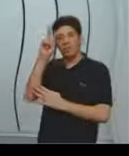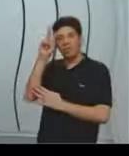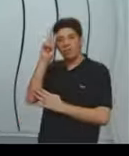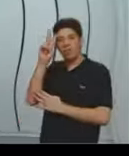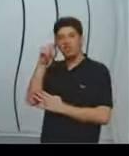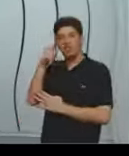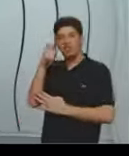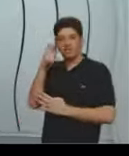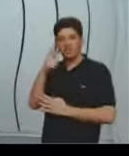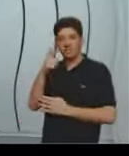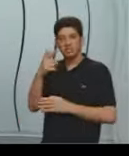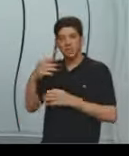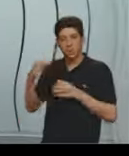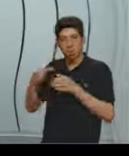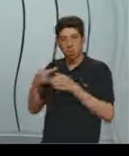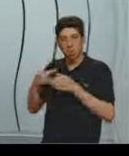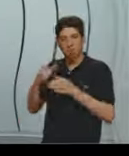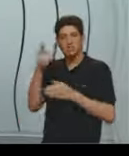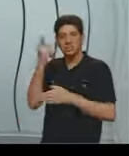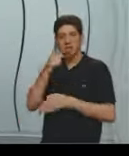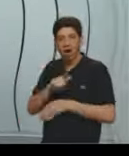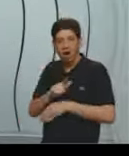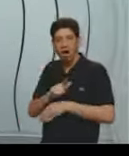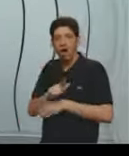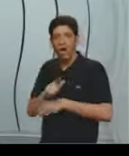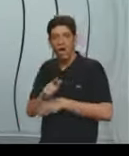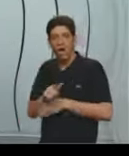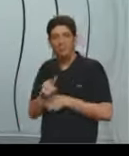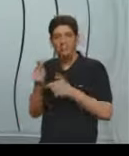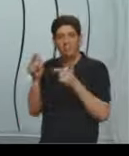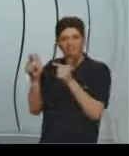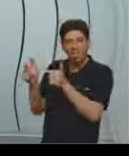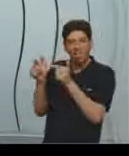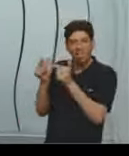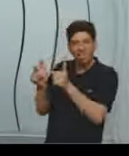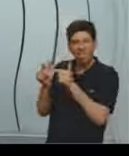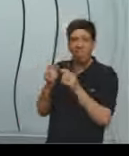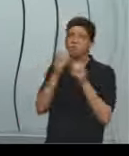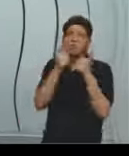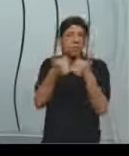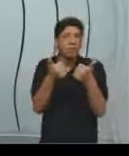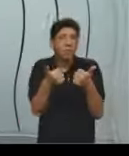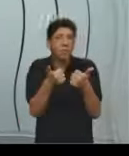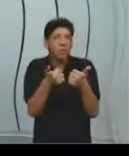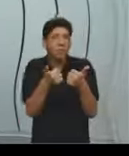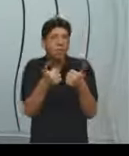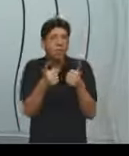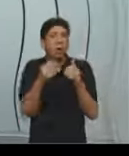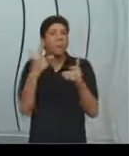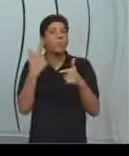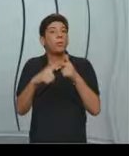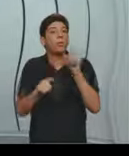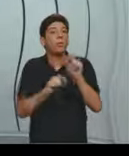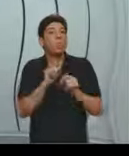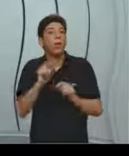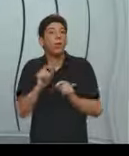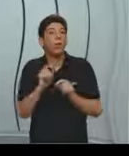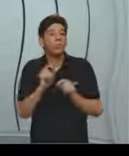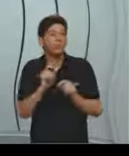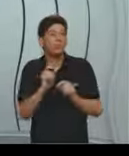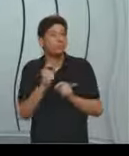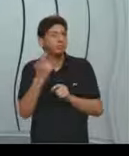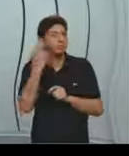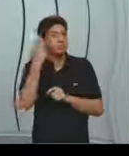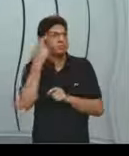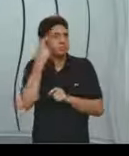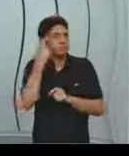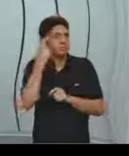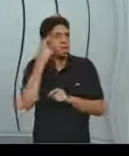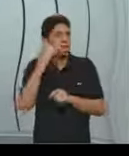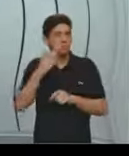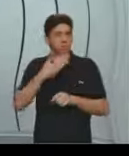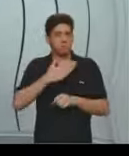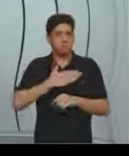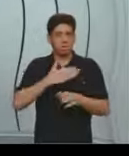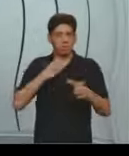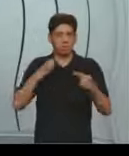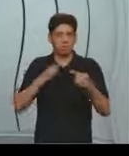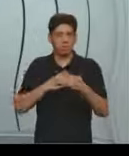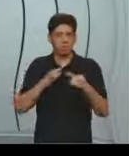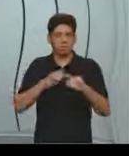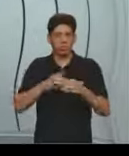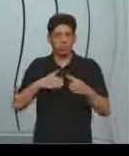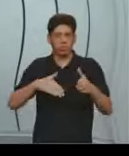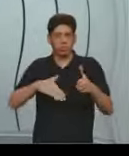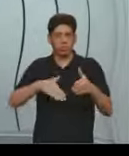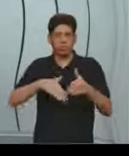Isso faz parte do futebol e e essa discussão tem problema nenhum o problema é o fundamentalismo aquela pessoa que acha que pelo simples